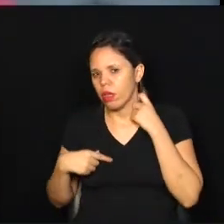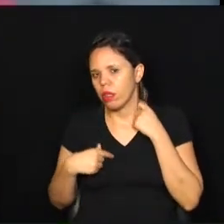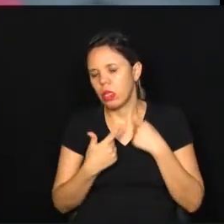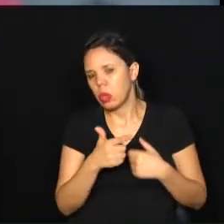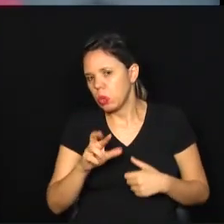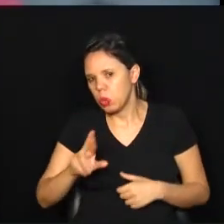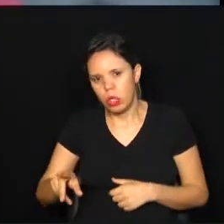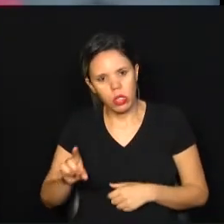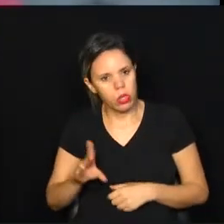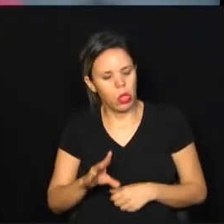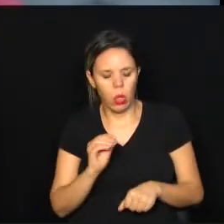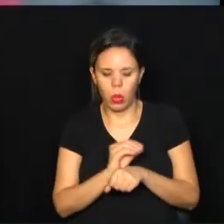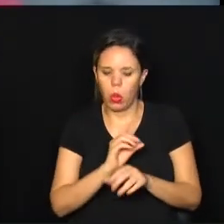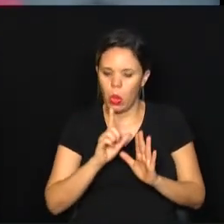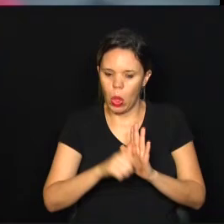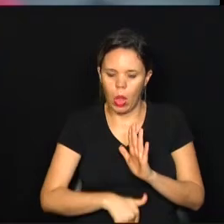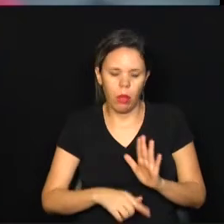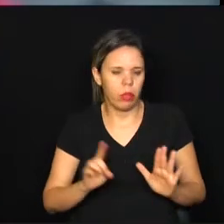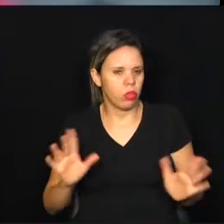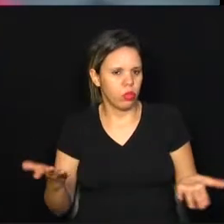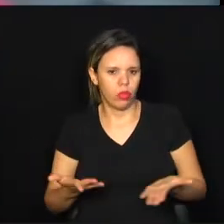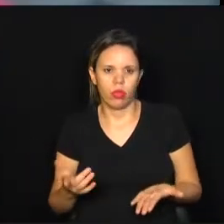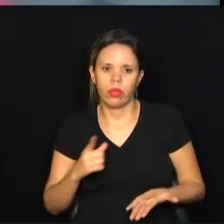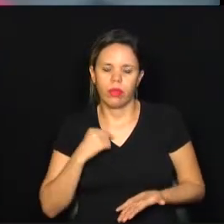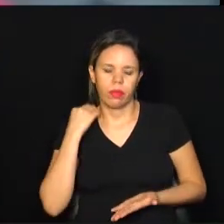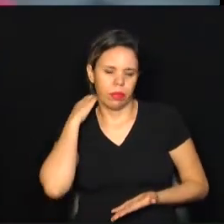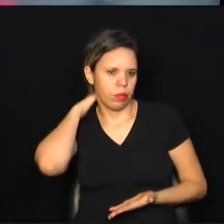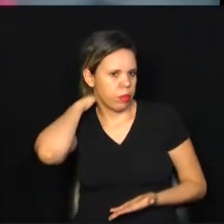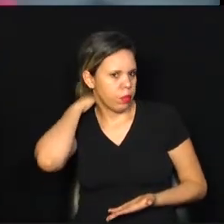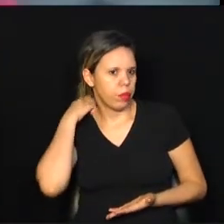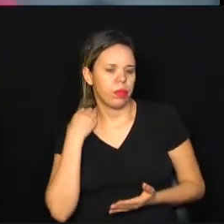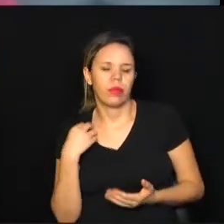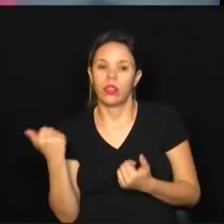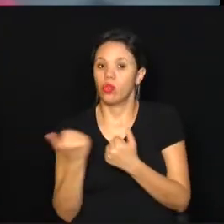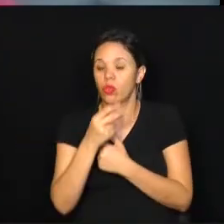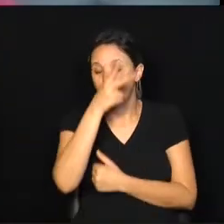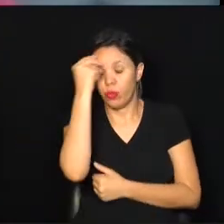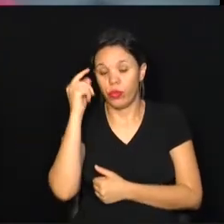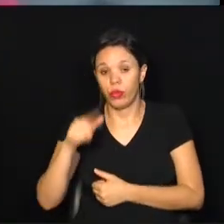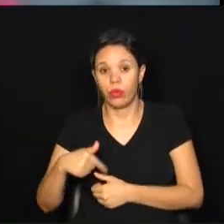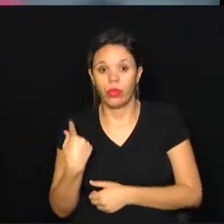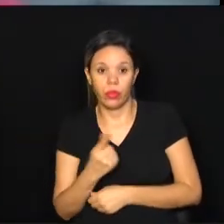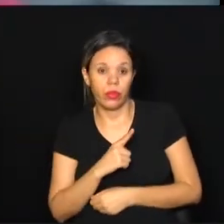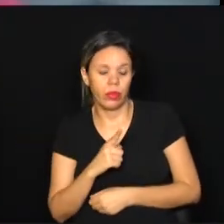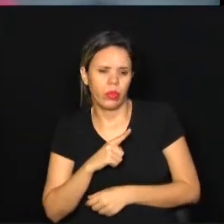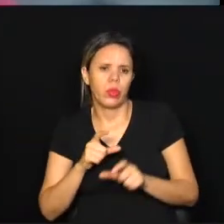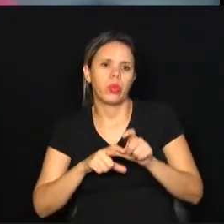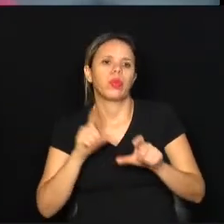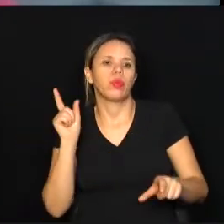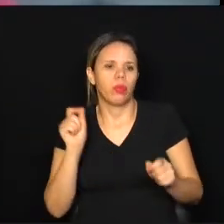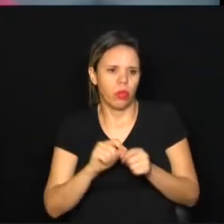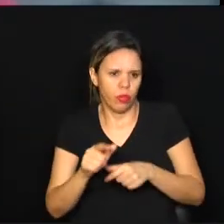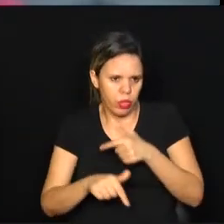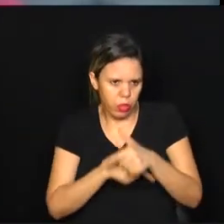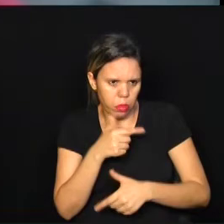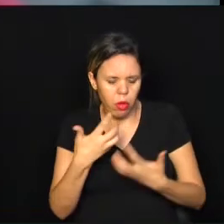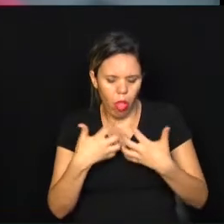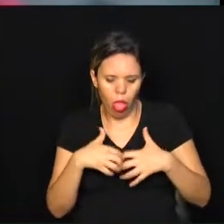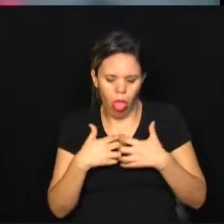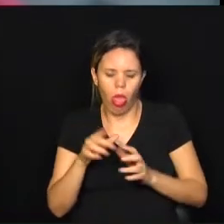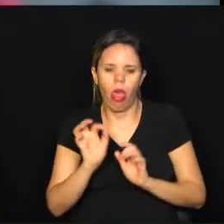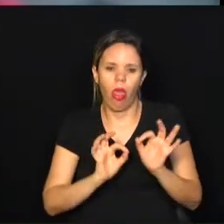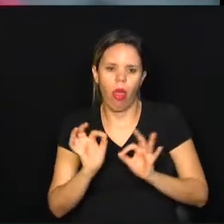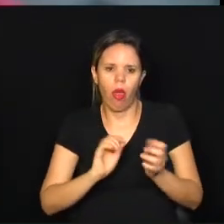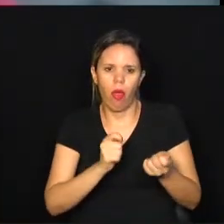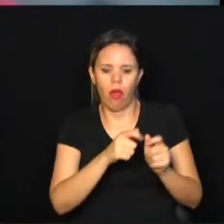é só zeladoria, que é o que nós temos hoje, mas uma subprefeitura onde a gente tem autonomia, onde ela organiza o